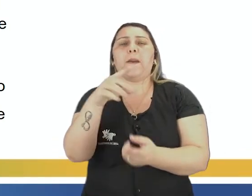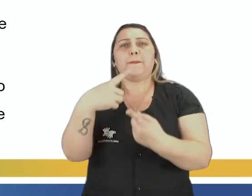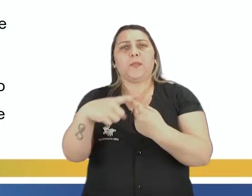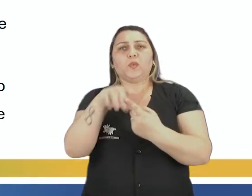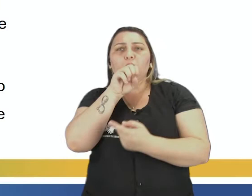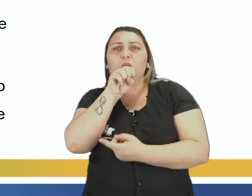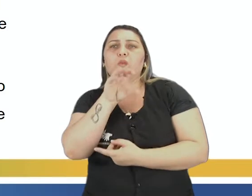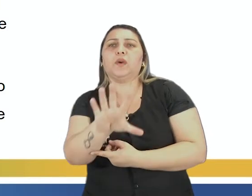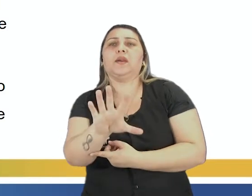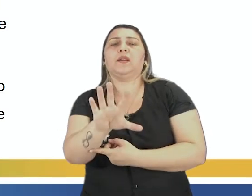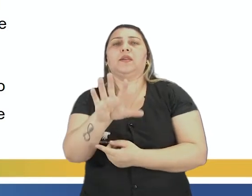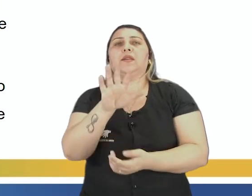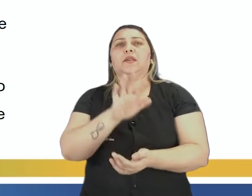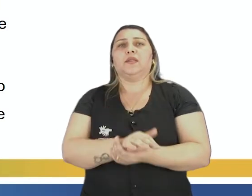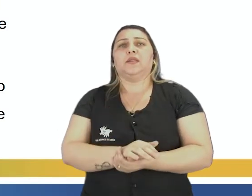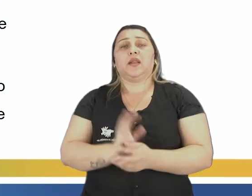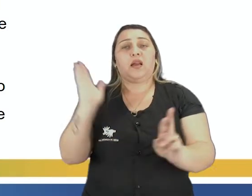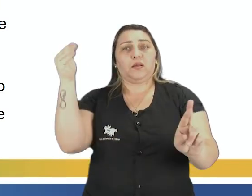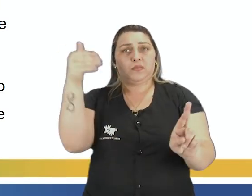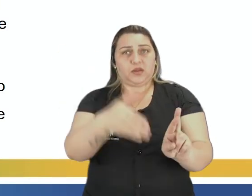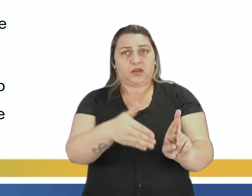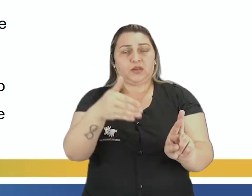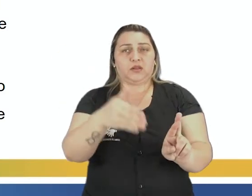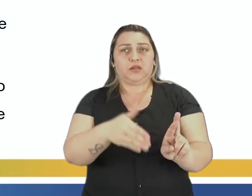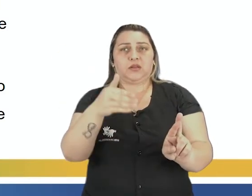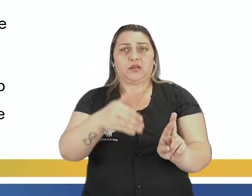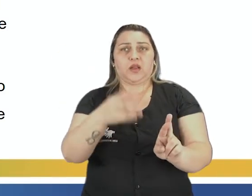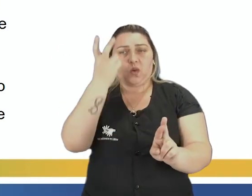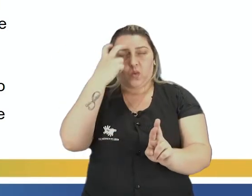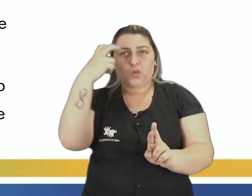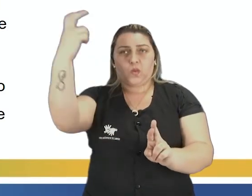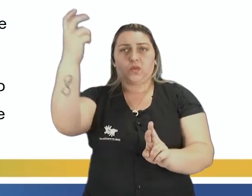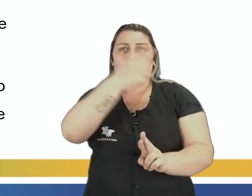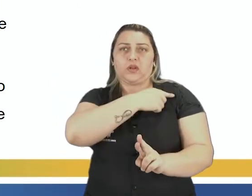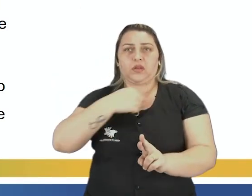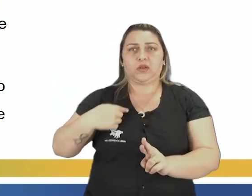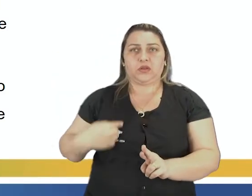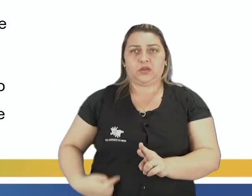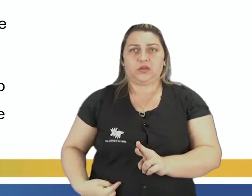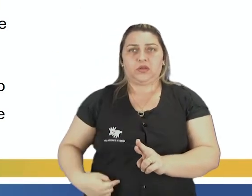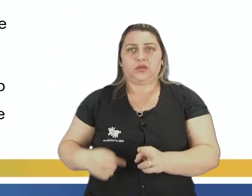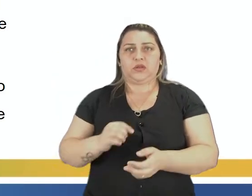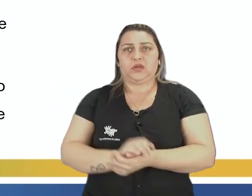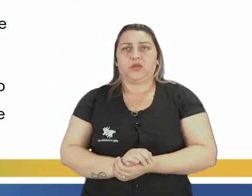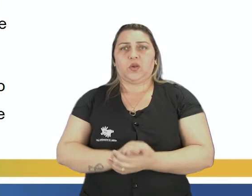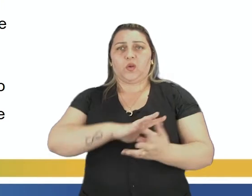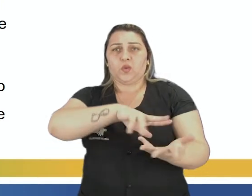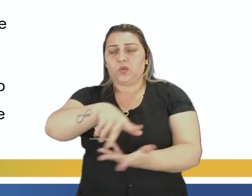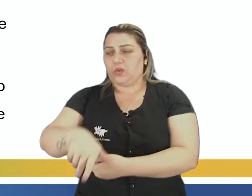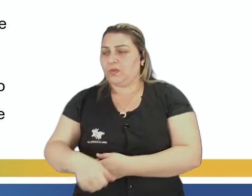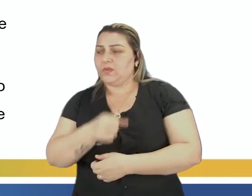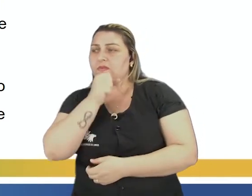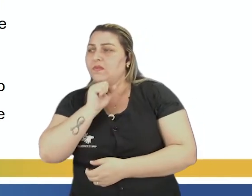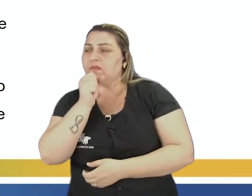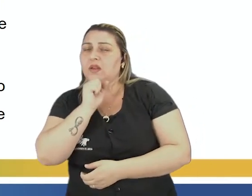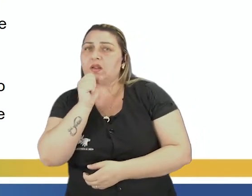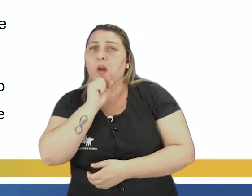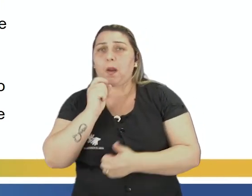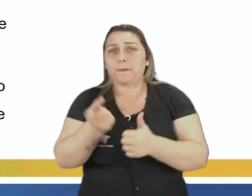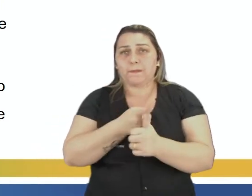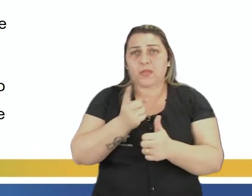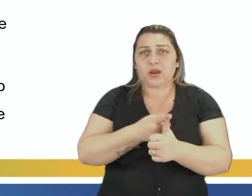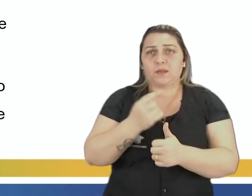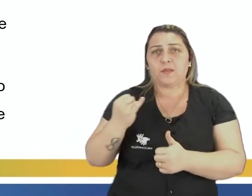dragão, ele é a representatividade cultural da China. no mundo antigo, né, o